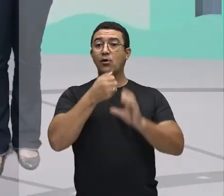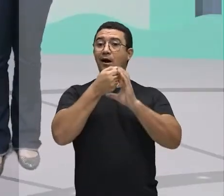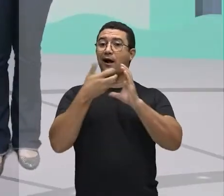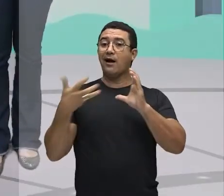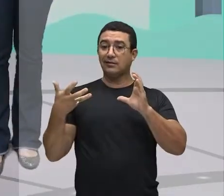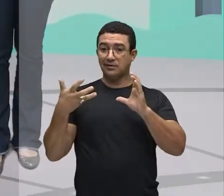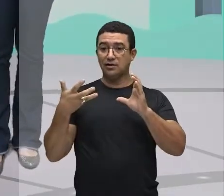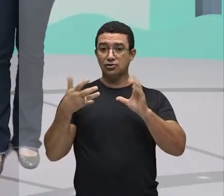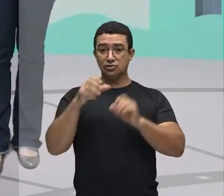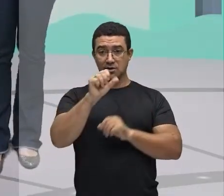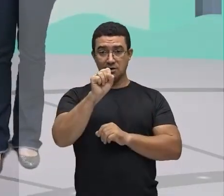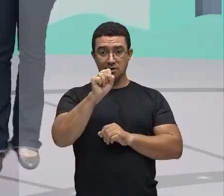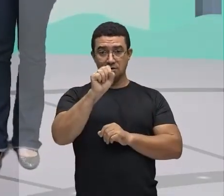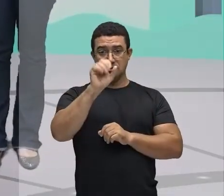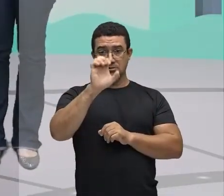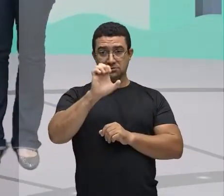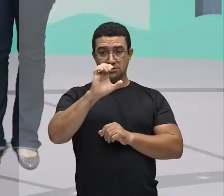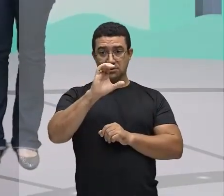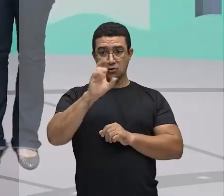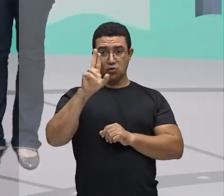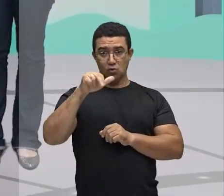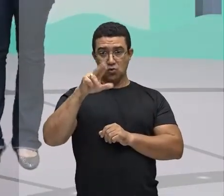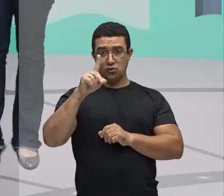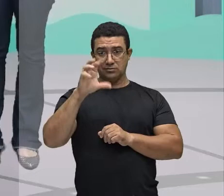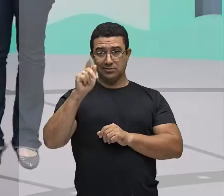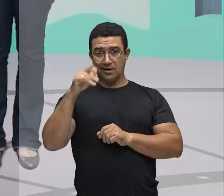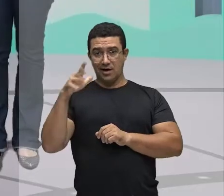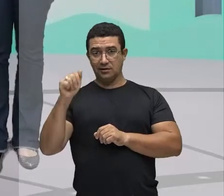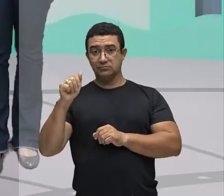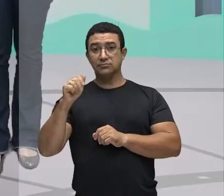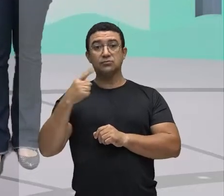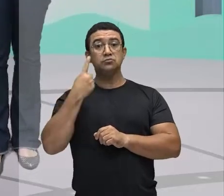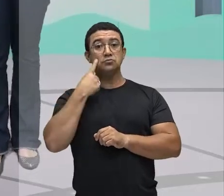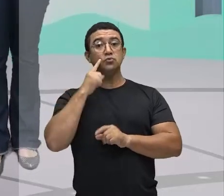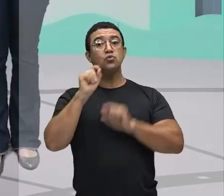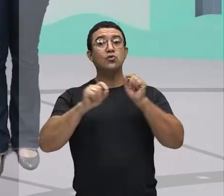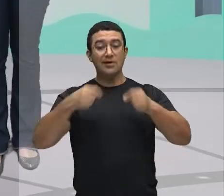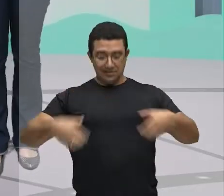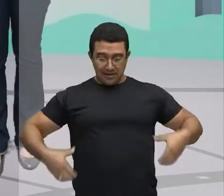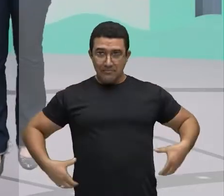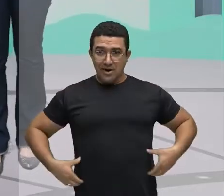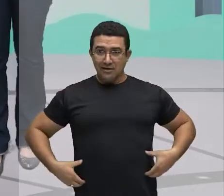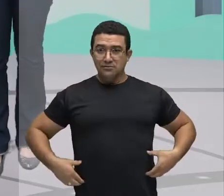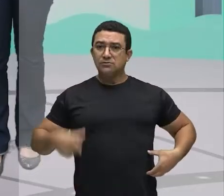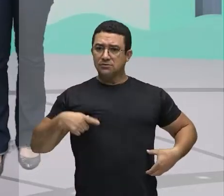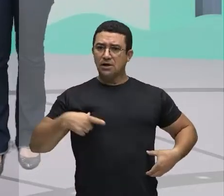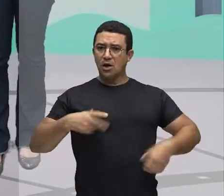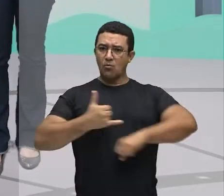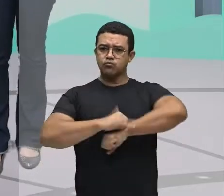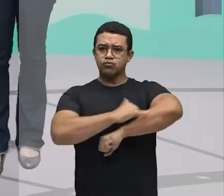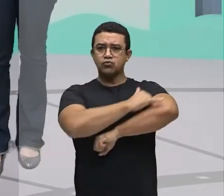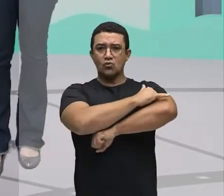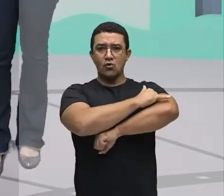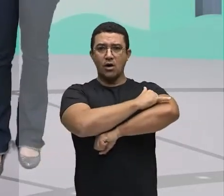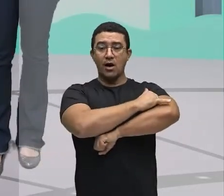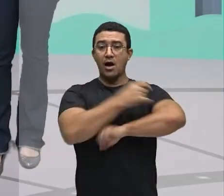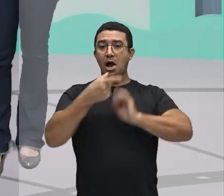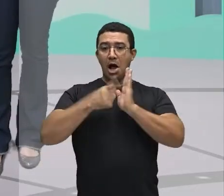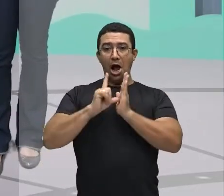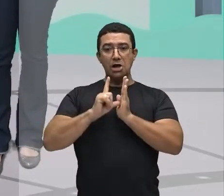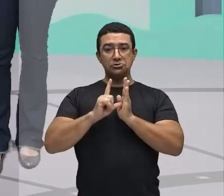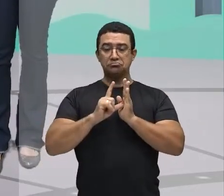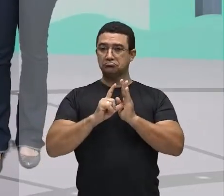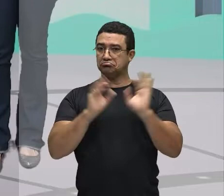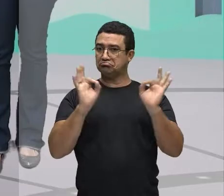características secundárias, nós temos o acúmulo da gordura, né? Regiões onde não tinha gordura antes, passa a ter, como